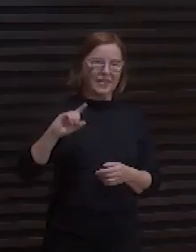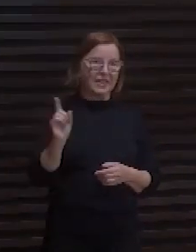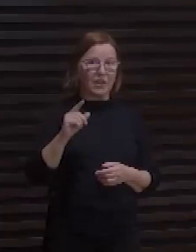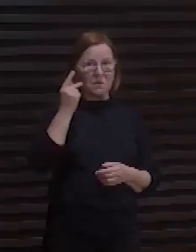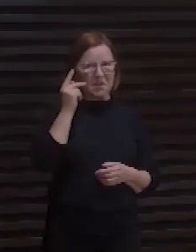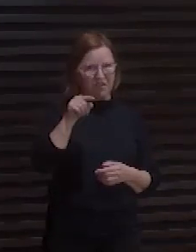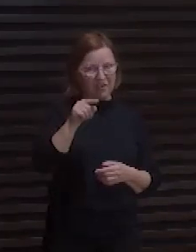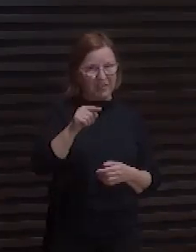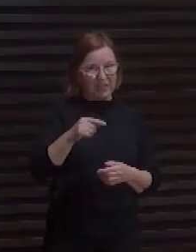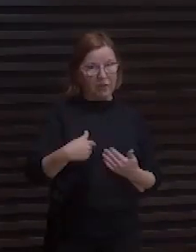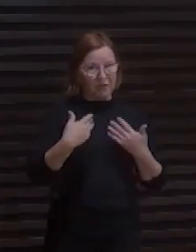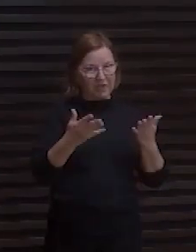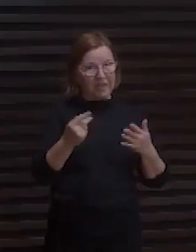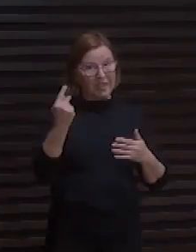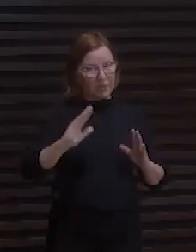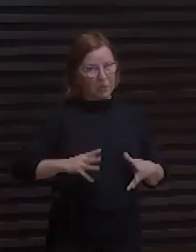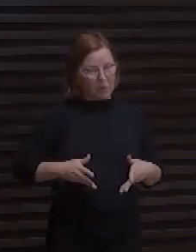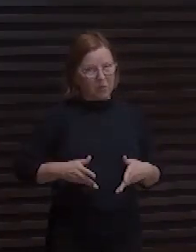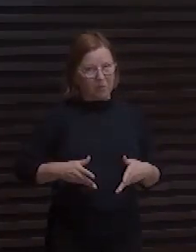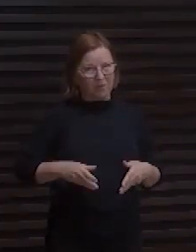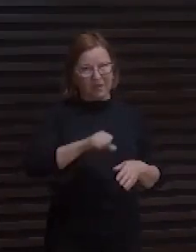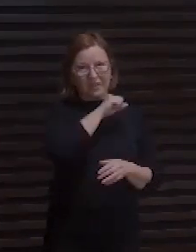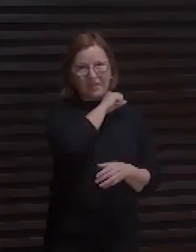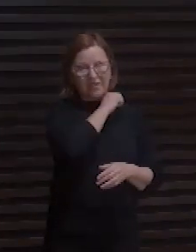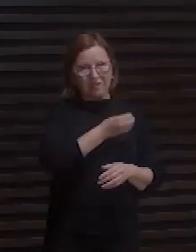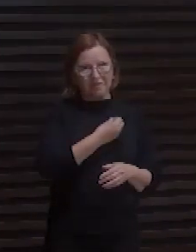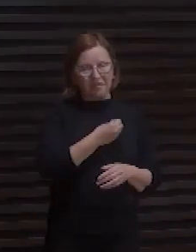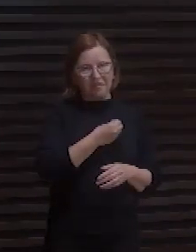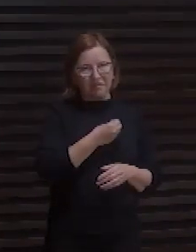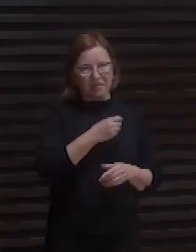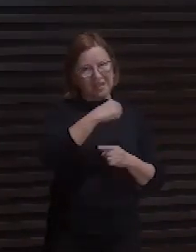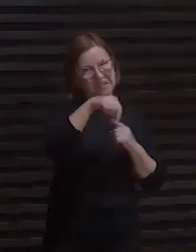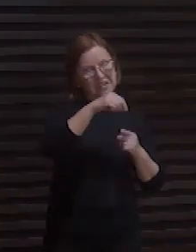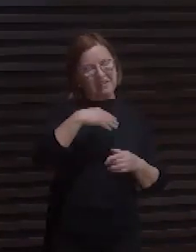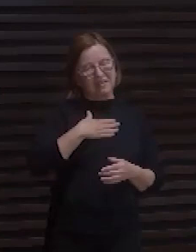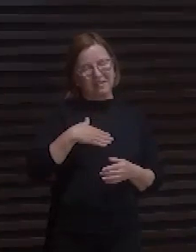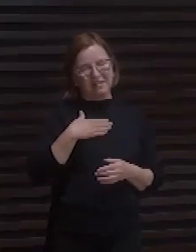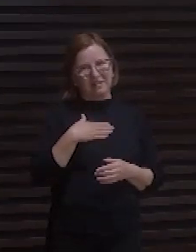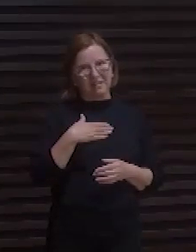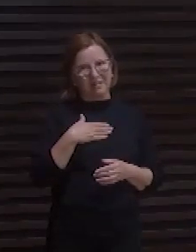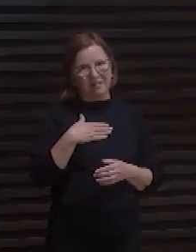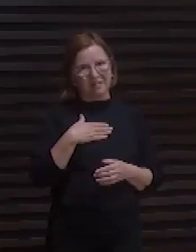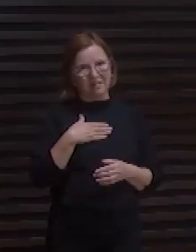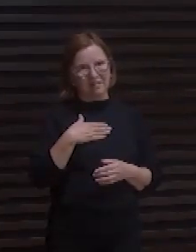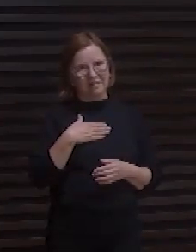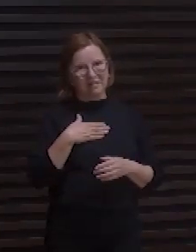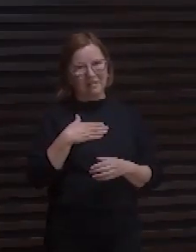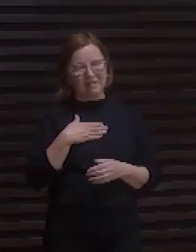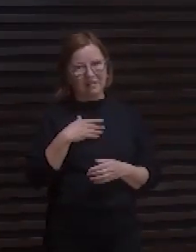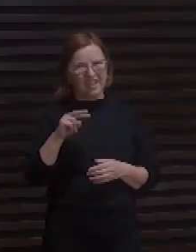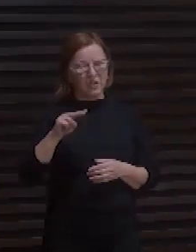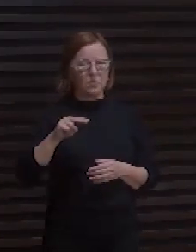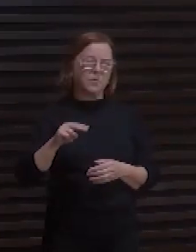oferecer o seu corpo por sacrifício vivo, ou santo, ou agradável, como se fosse